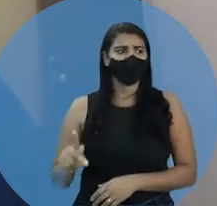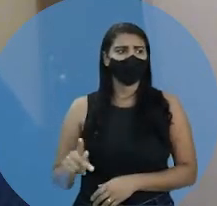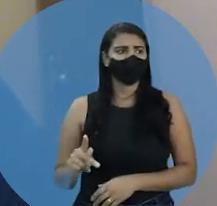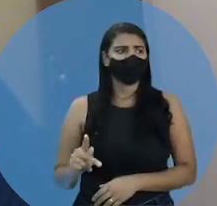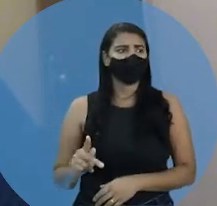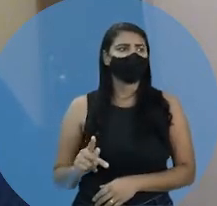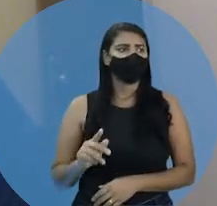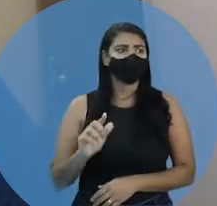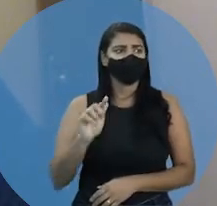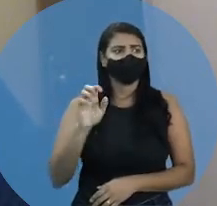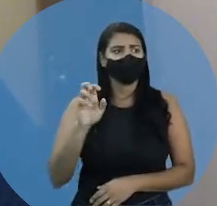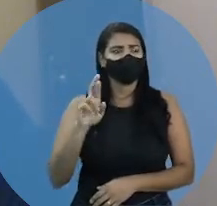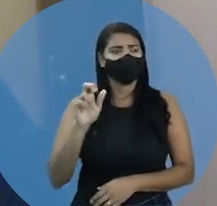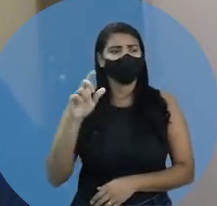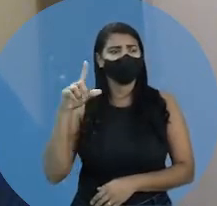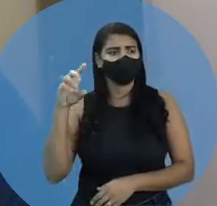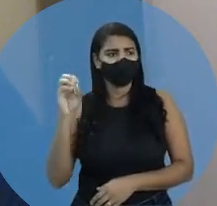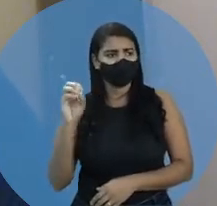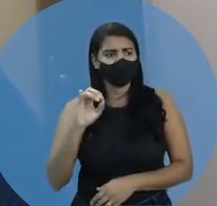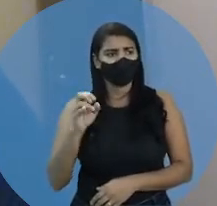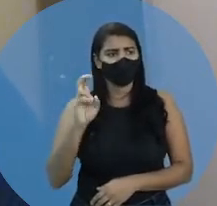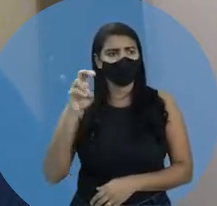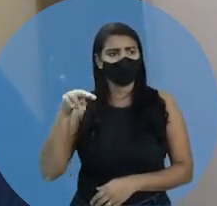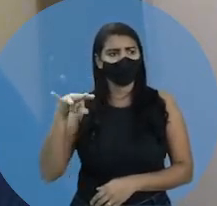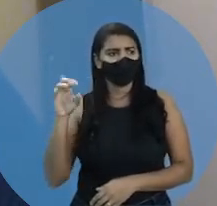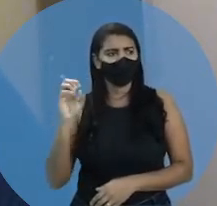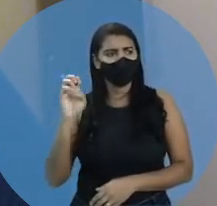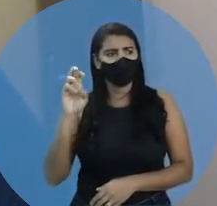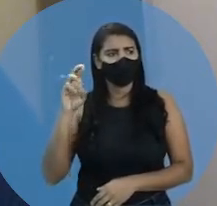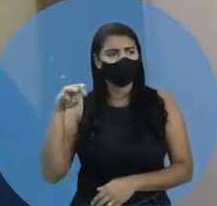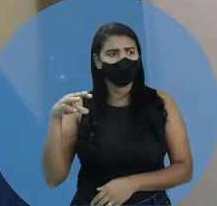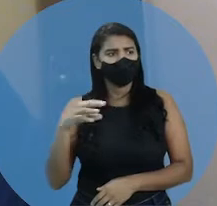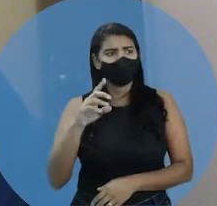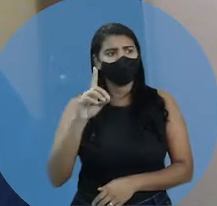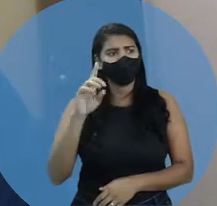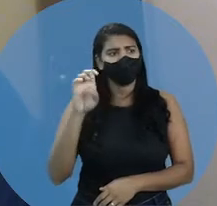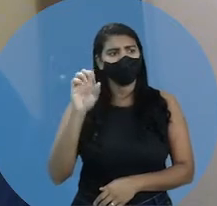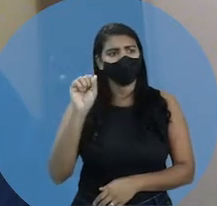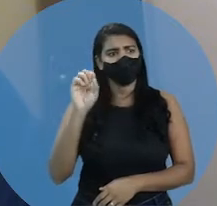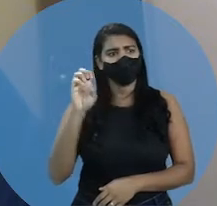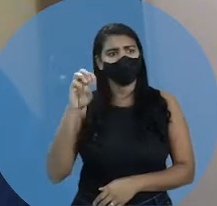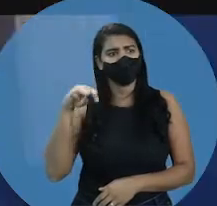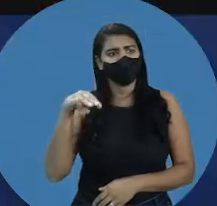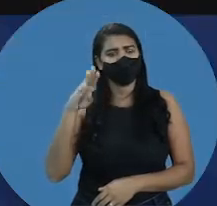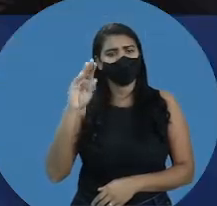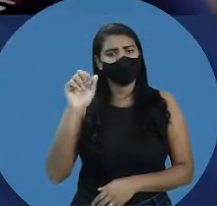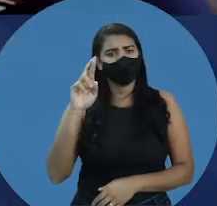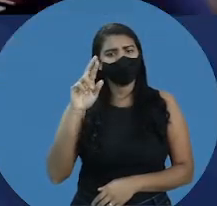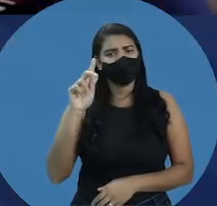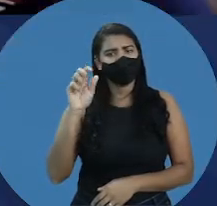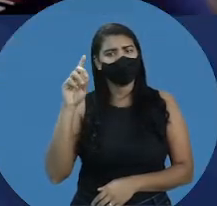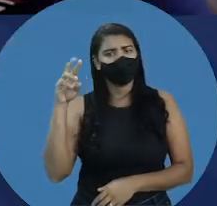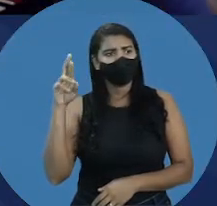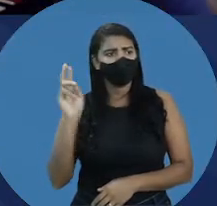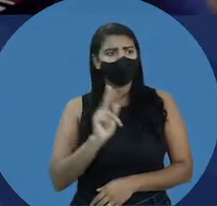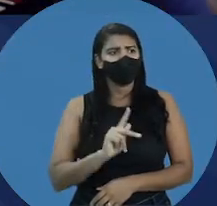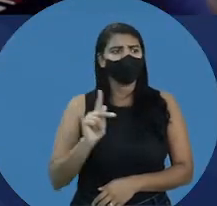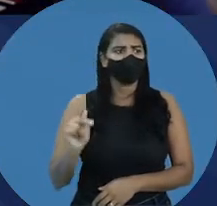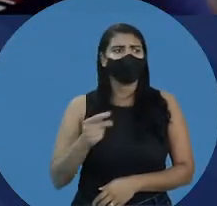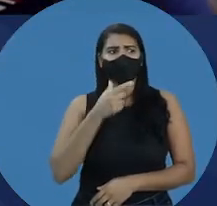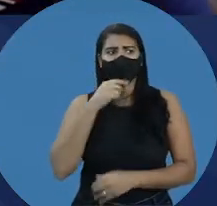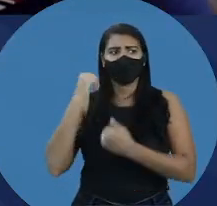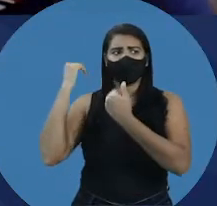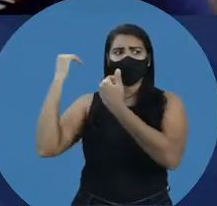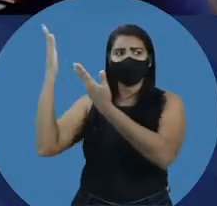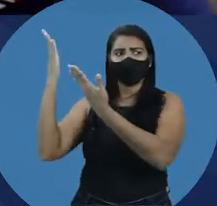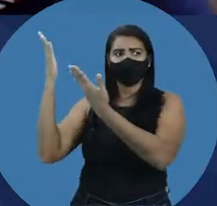Geraldo Martins de Oliveira Júnior, da EREM Desembargador João Soares. Professor, com o senhor,